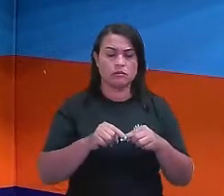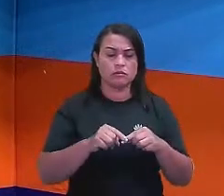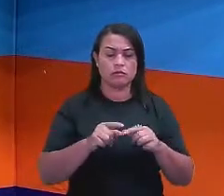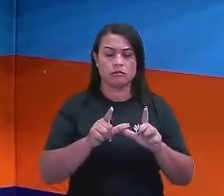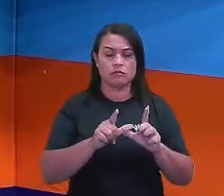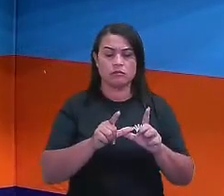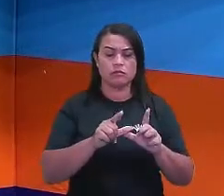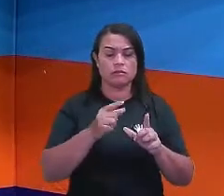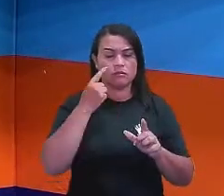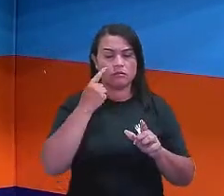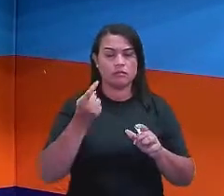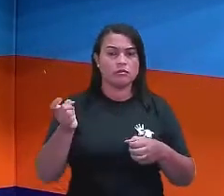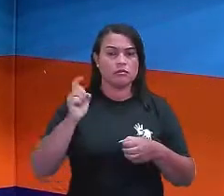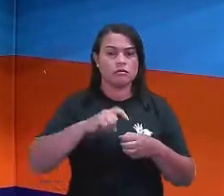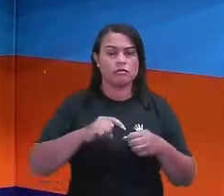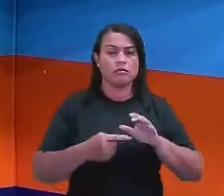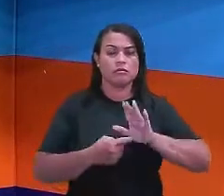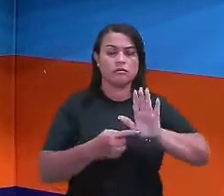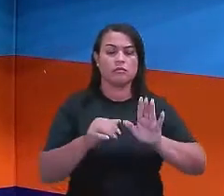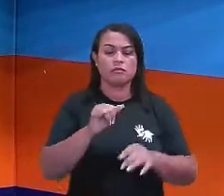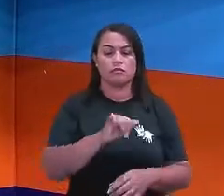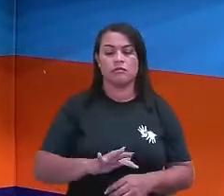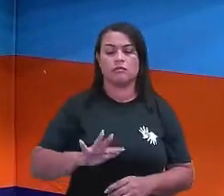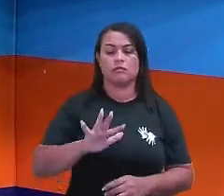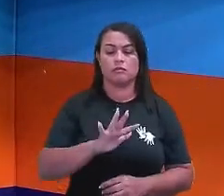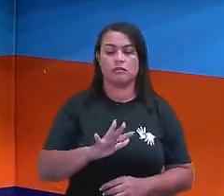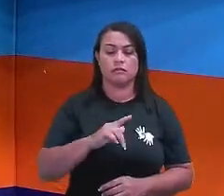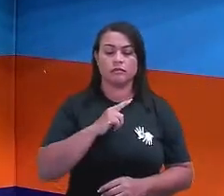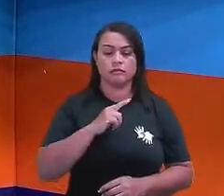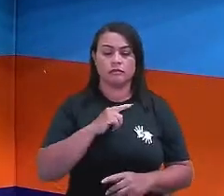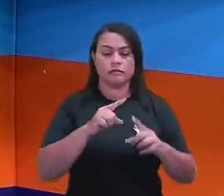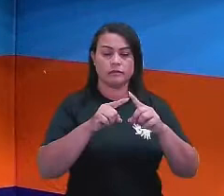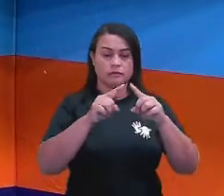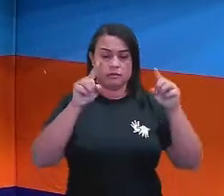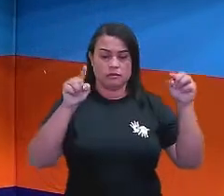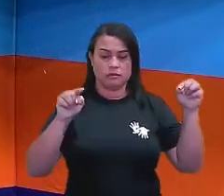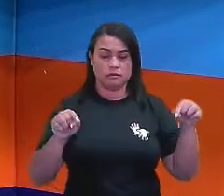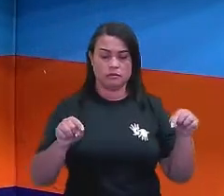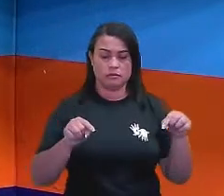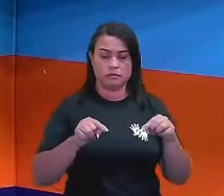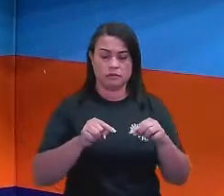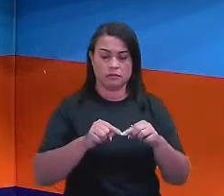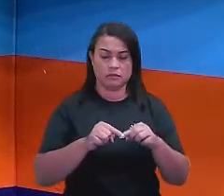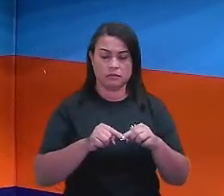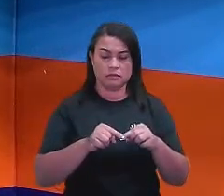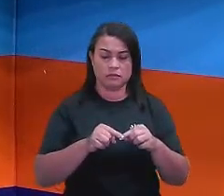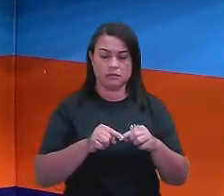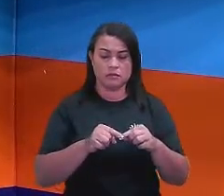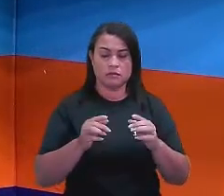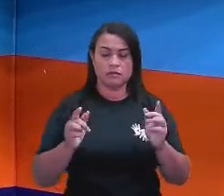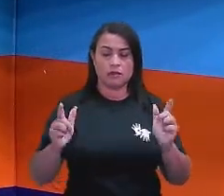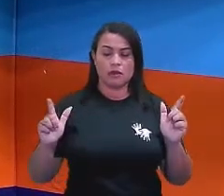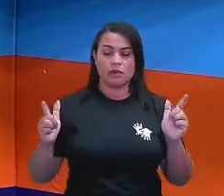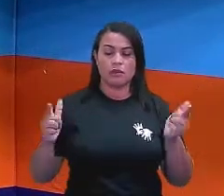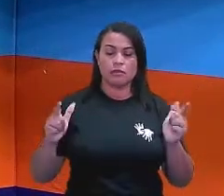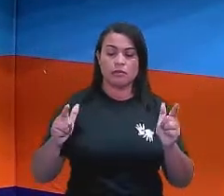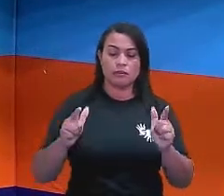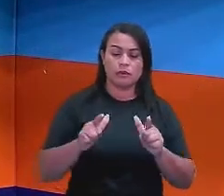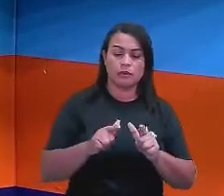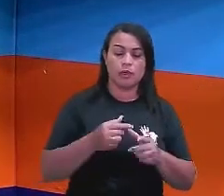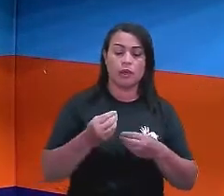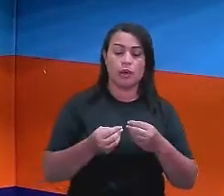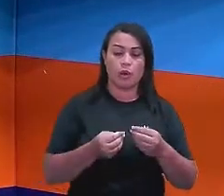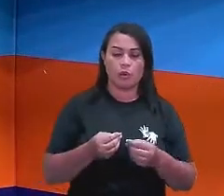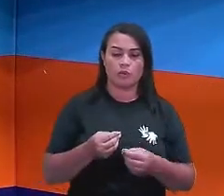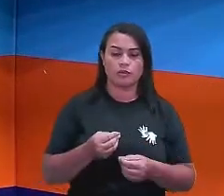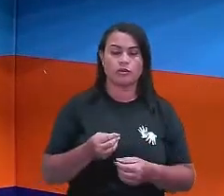aqui, deixa eu só voltar para vocês verem a imagem. Se eu tivesse aqui o quadrado maior e quisesse reduzir para esse menor, né? Aí